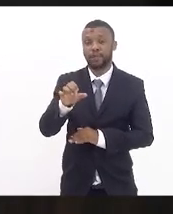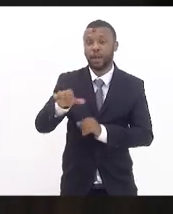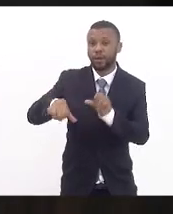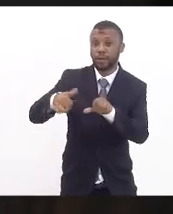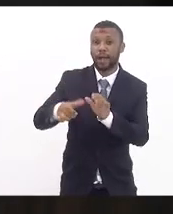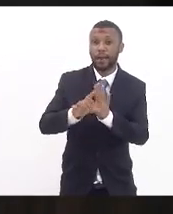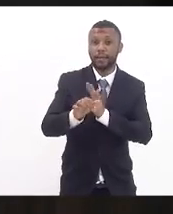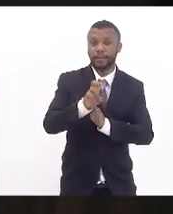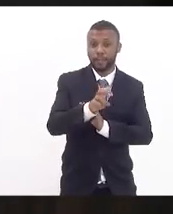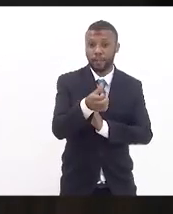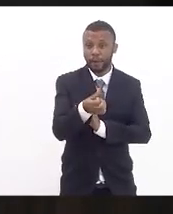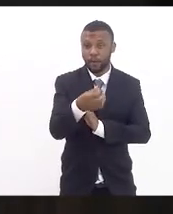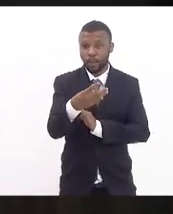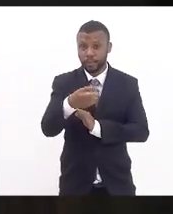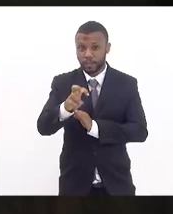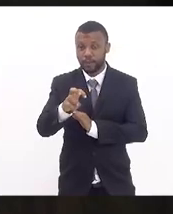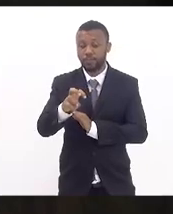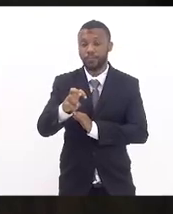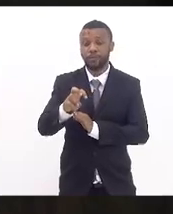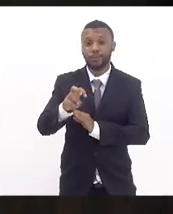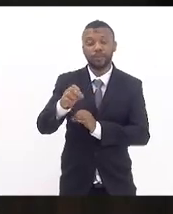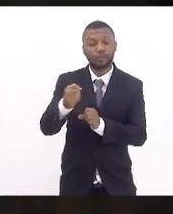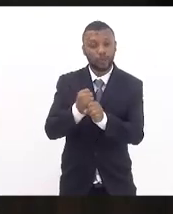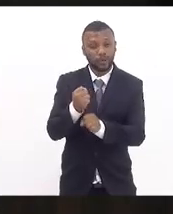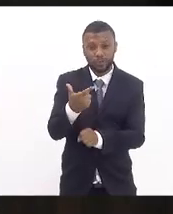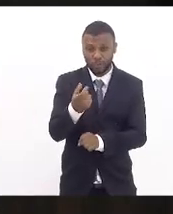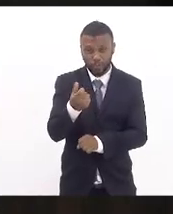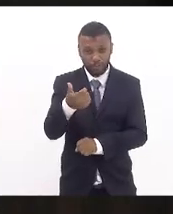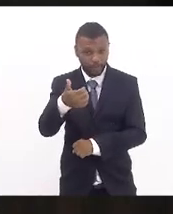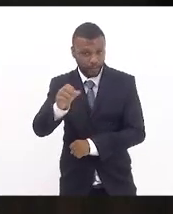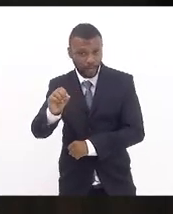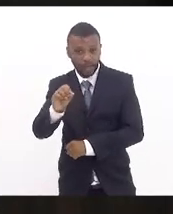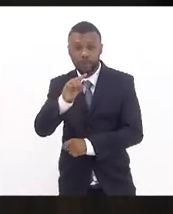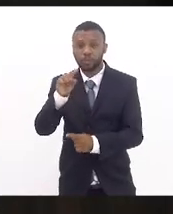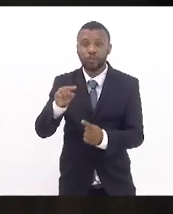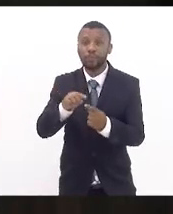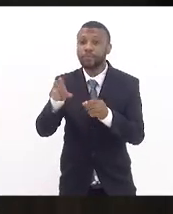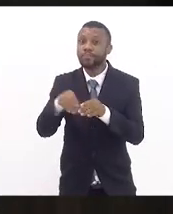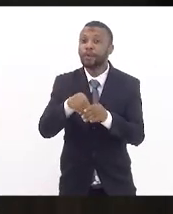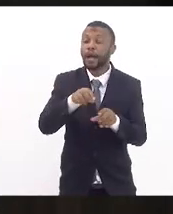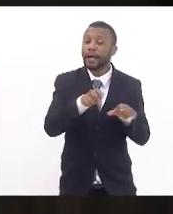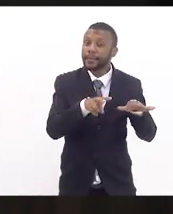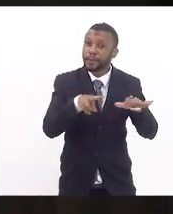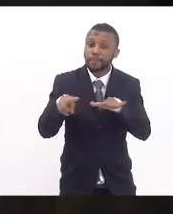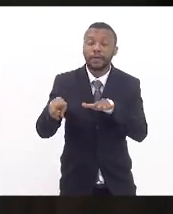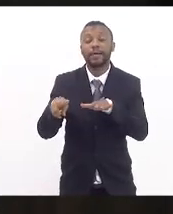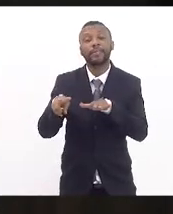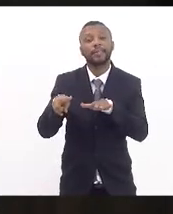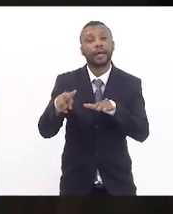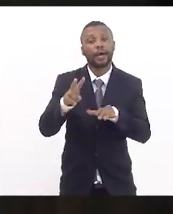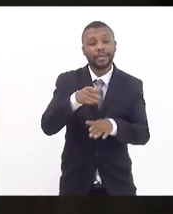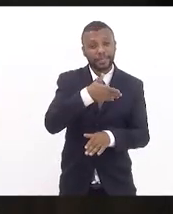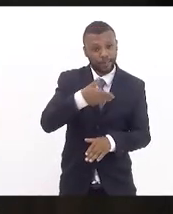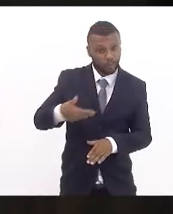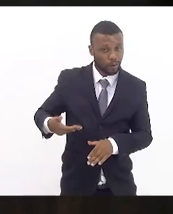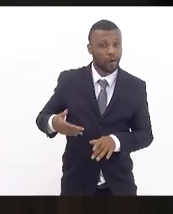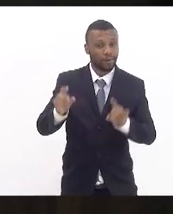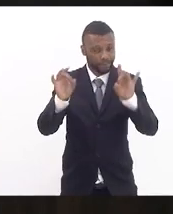5645 de 6 de janeiro de 2010, para incluir a Semana Estadual de Prevenção da Gravidez na